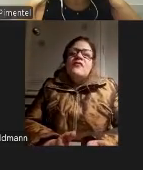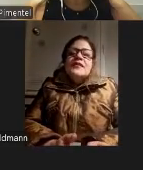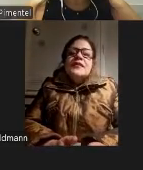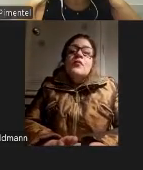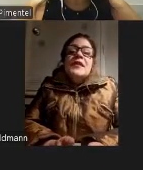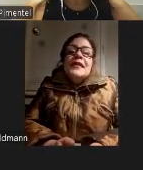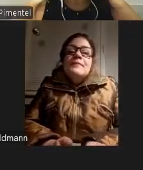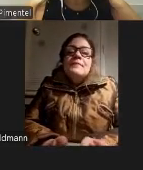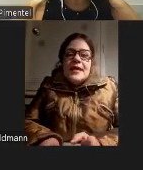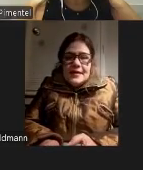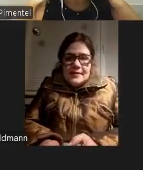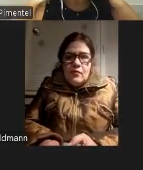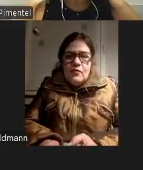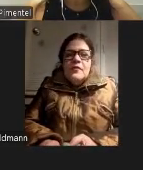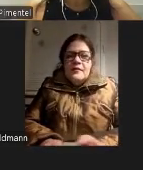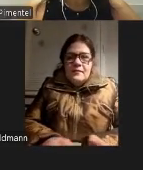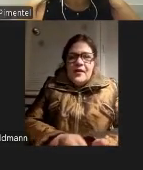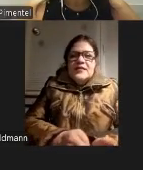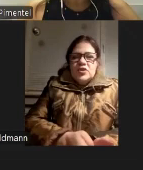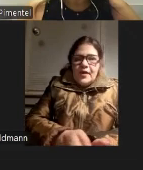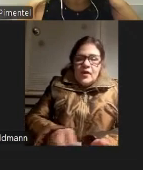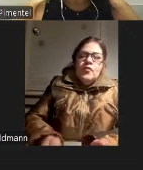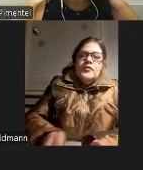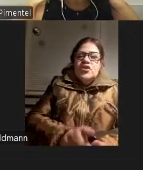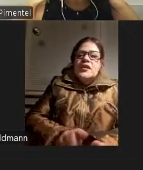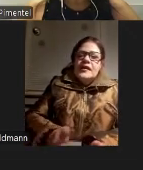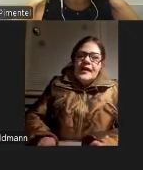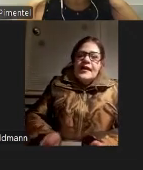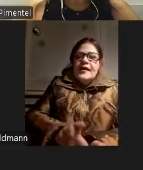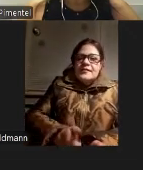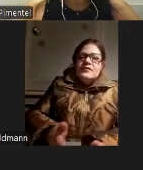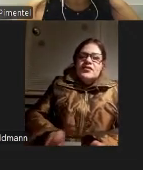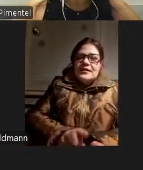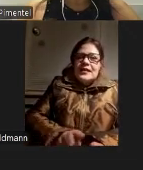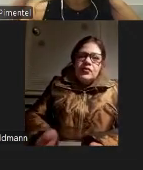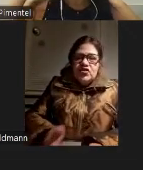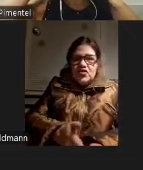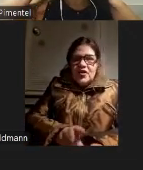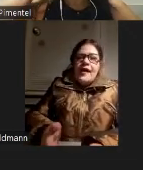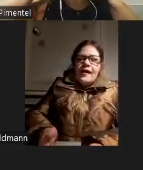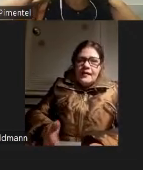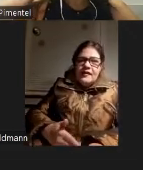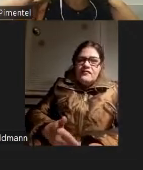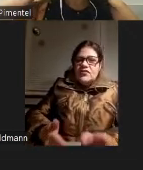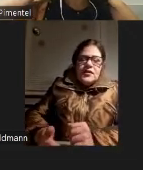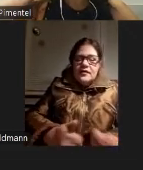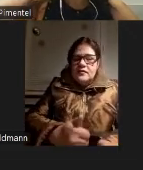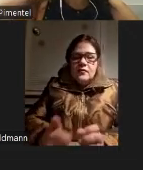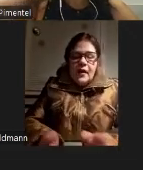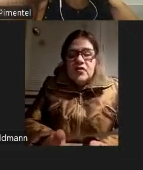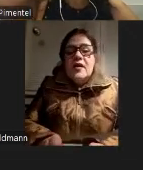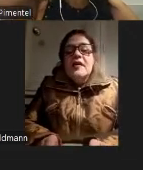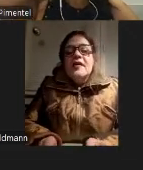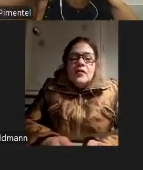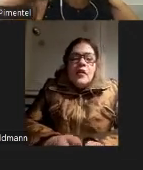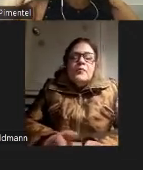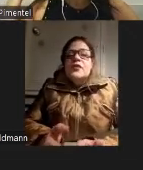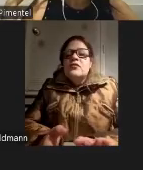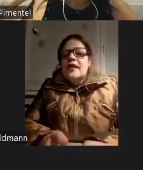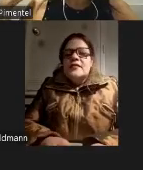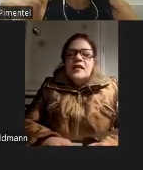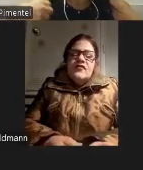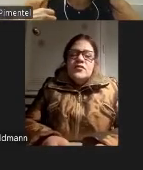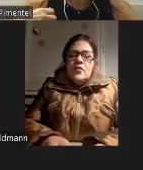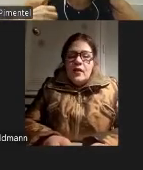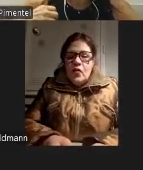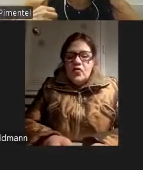falar, vamos fazer um mini mental, faz as perguntas, que ano é esse, você sabe onde está, quem é você e tudo mais, e copia